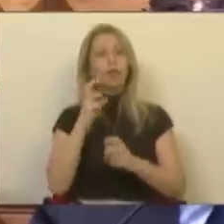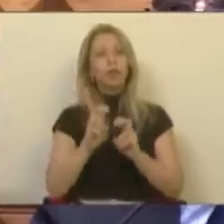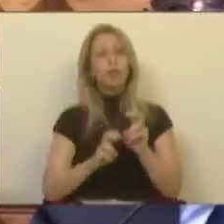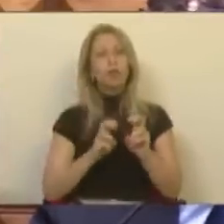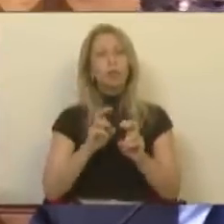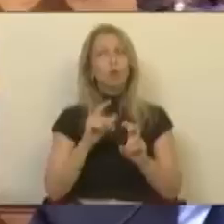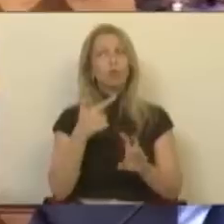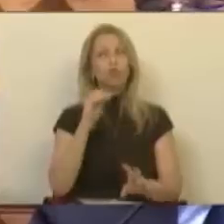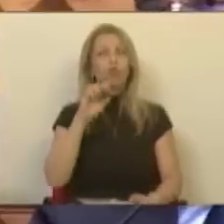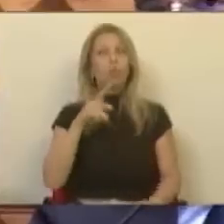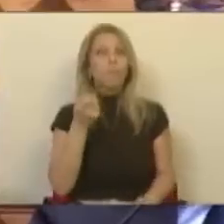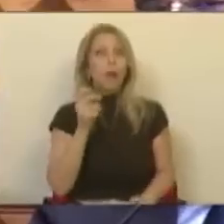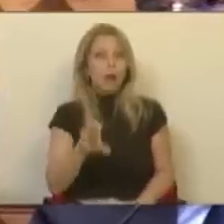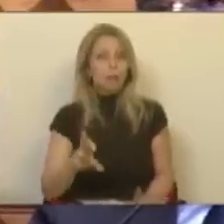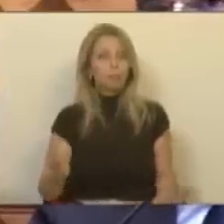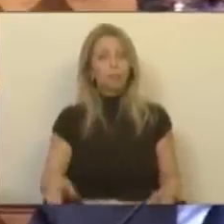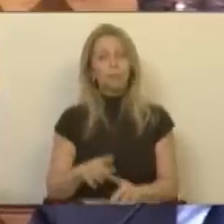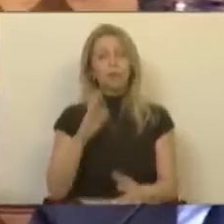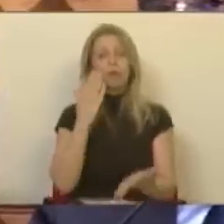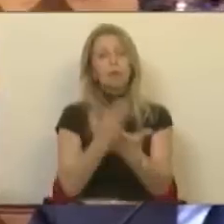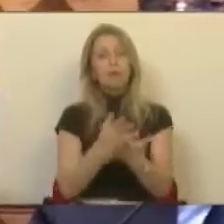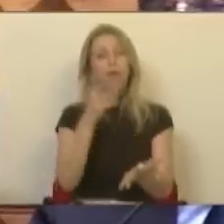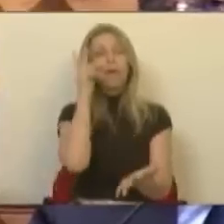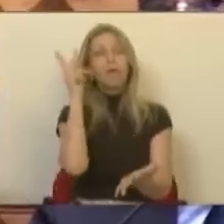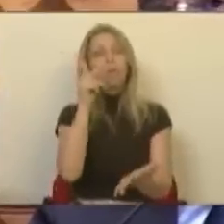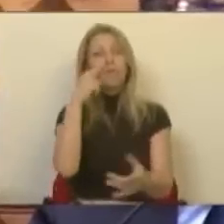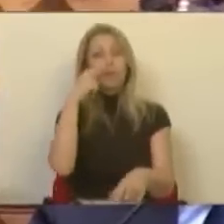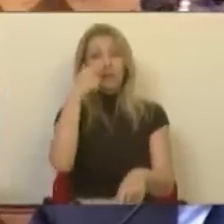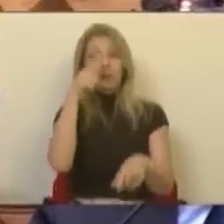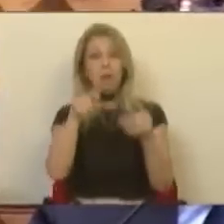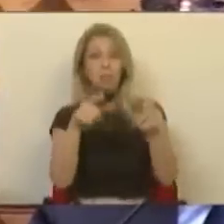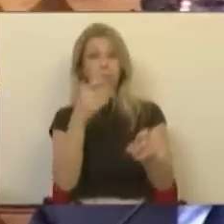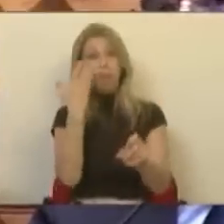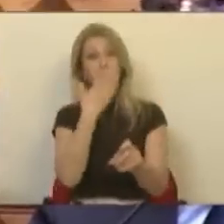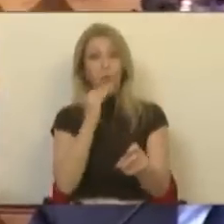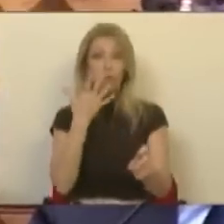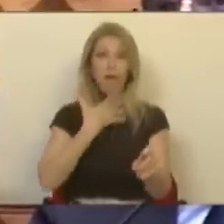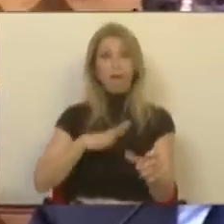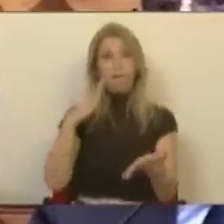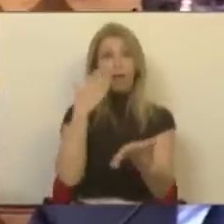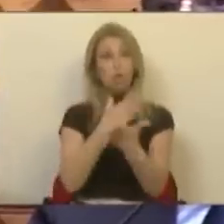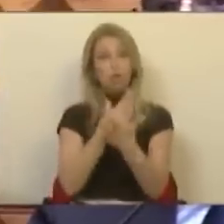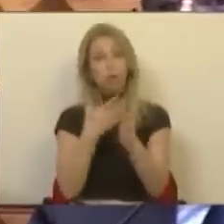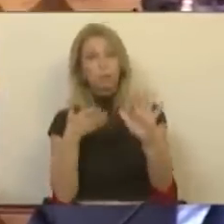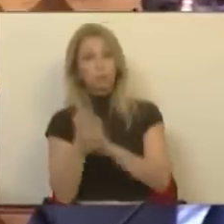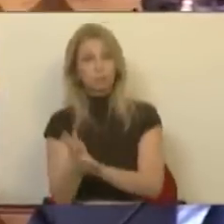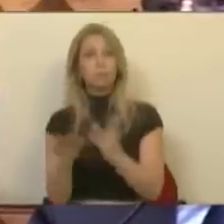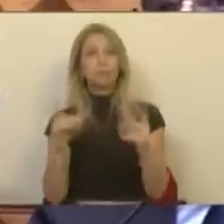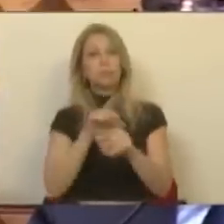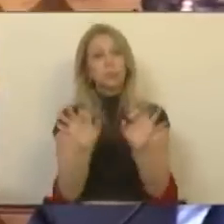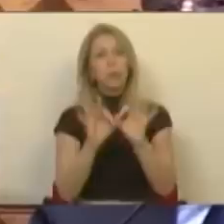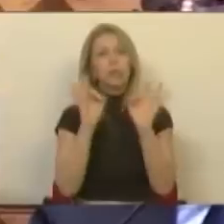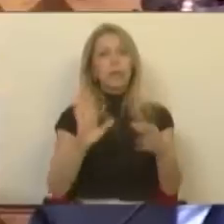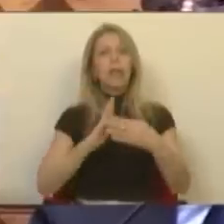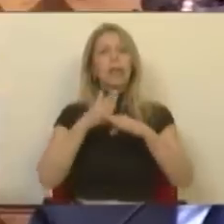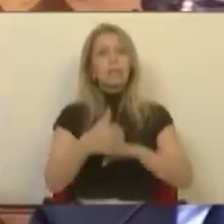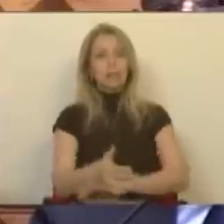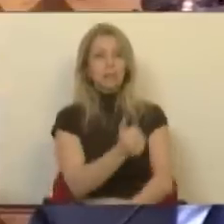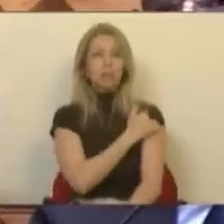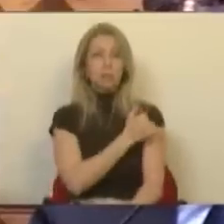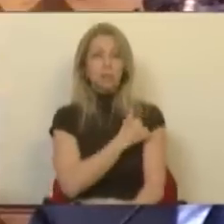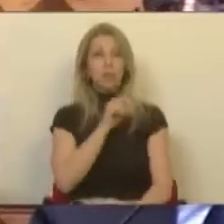estudantes que escolham este distrito para estudar é assim com a prioridade no acesso à habitação e que terá novas